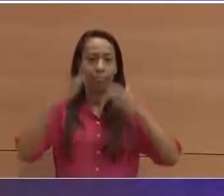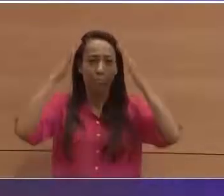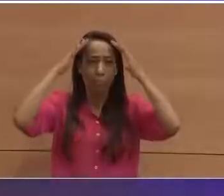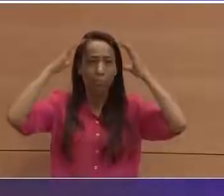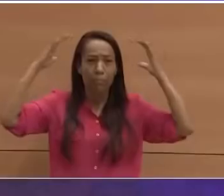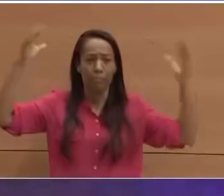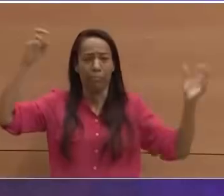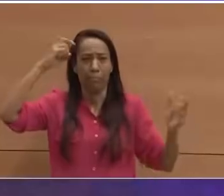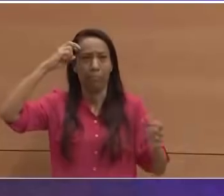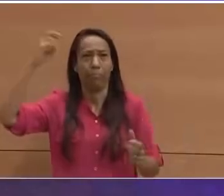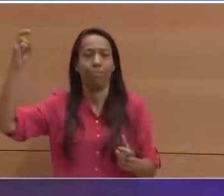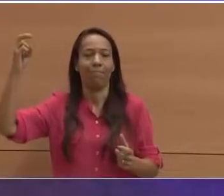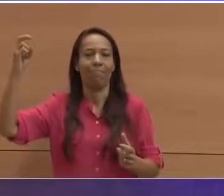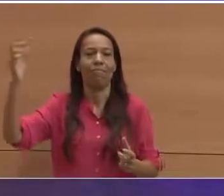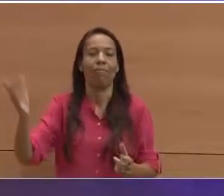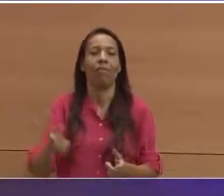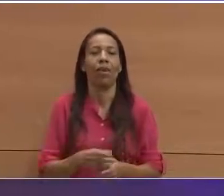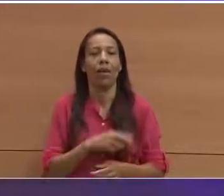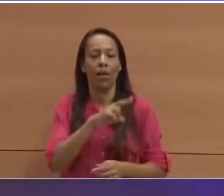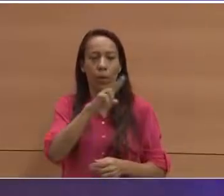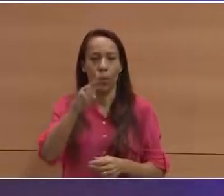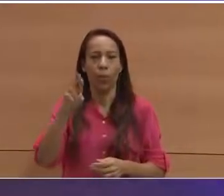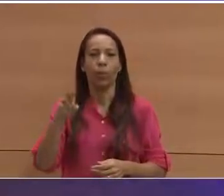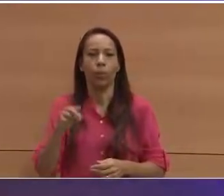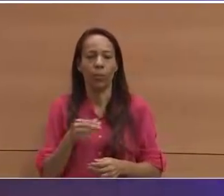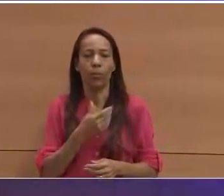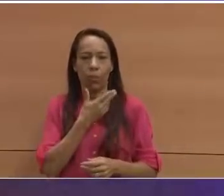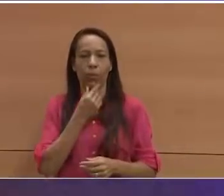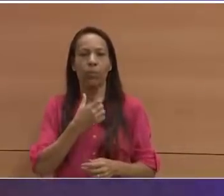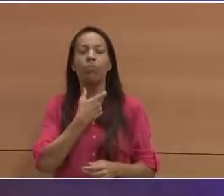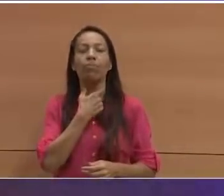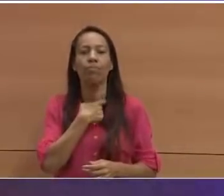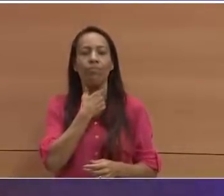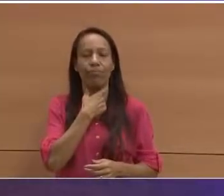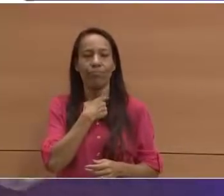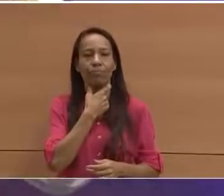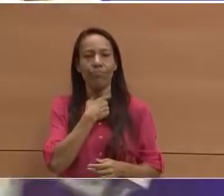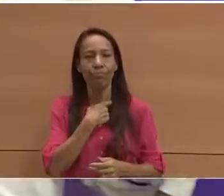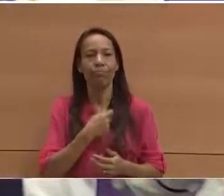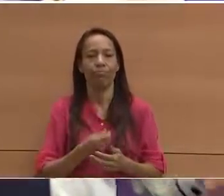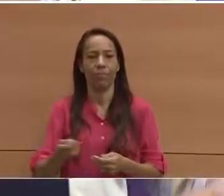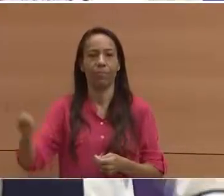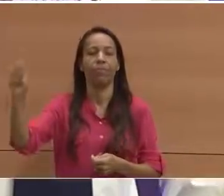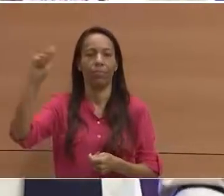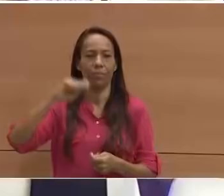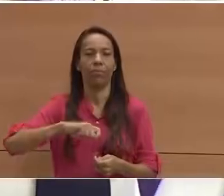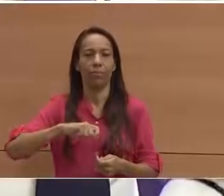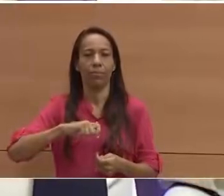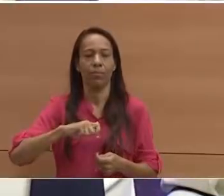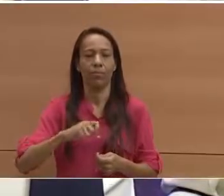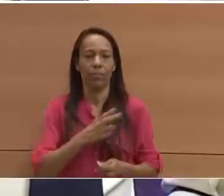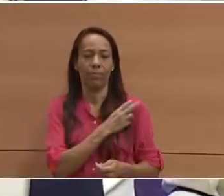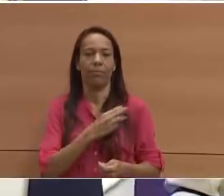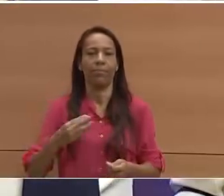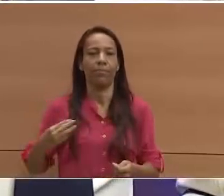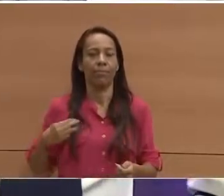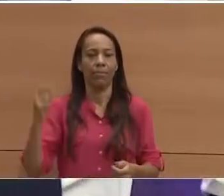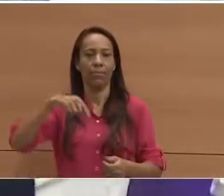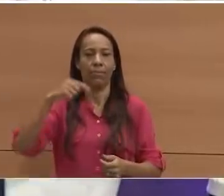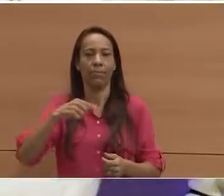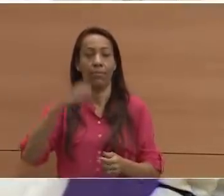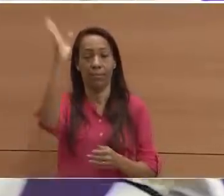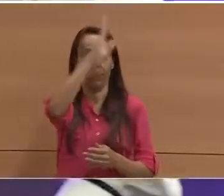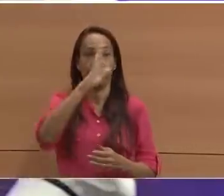Dong trouxe o ministério de João aqui no Brasil. Ele conseguiu tirar a gente do